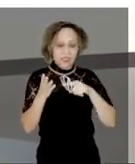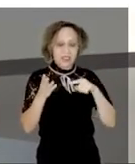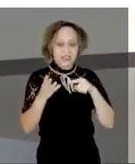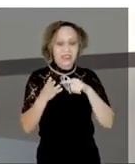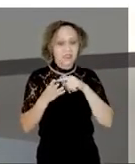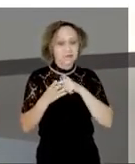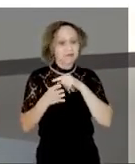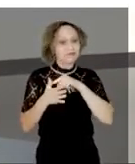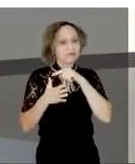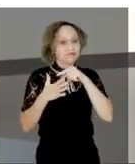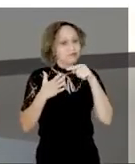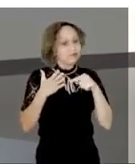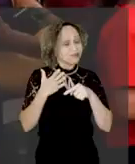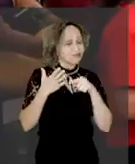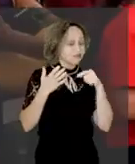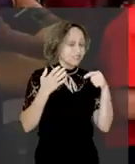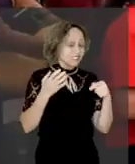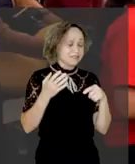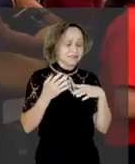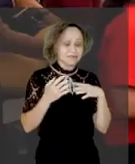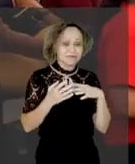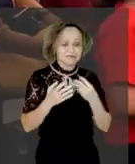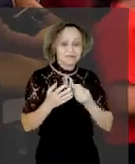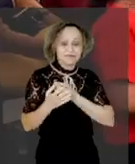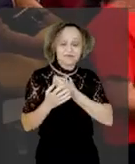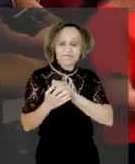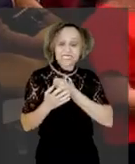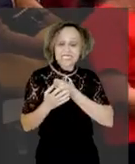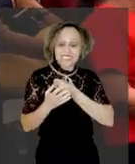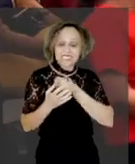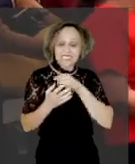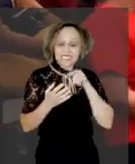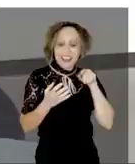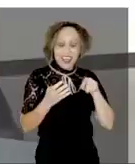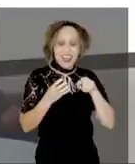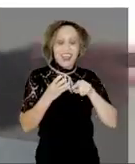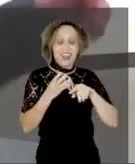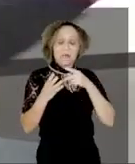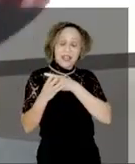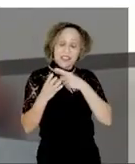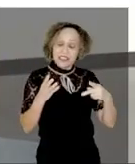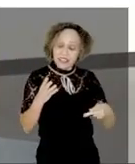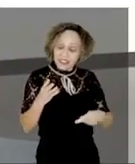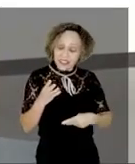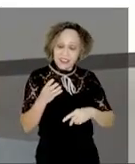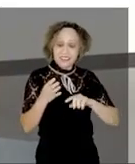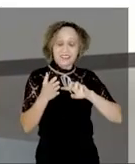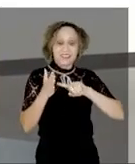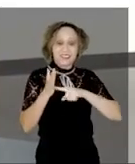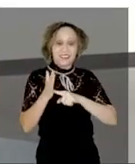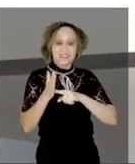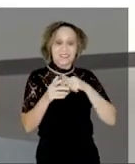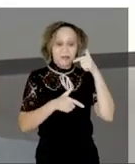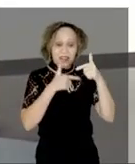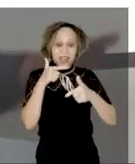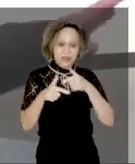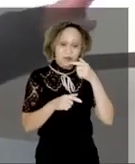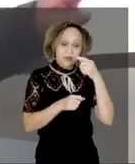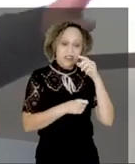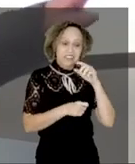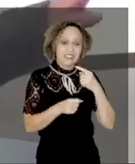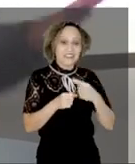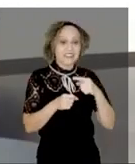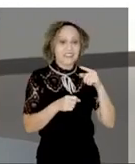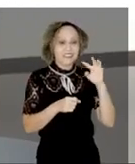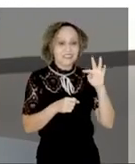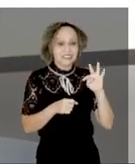poeta, professor, ex-vereador e militante dos direitos humanos, fez parte do filme, eu assisti o